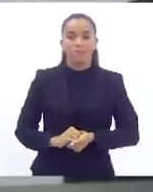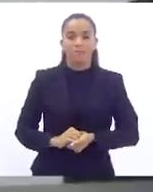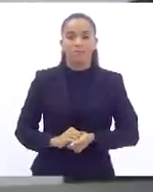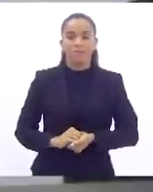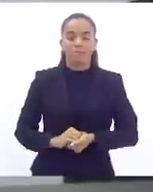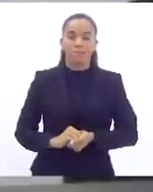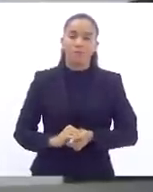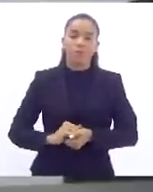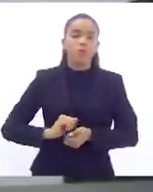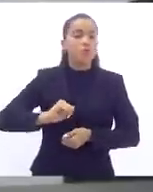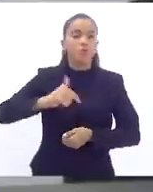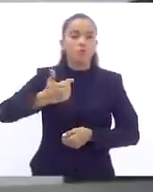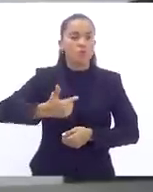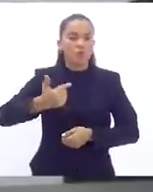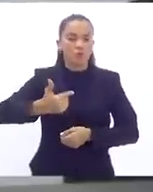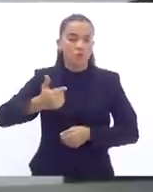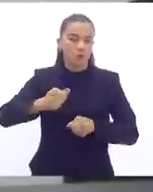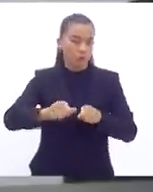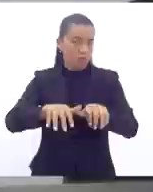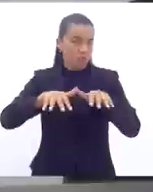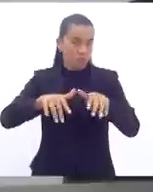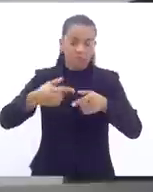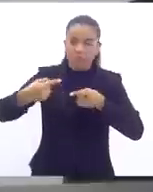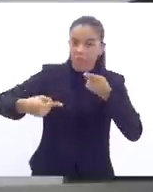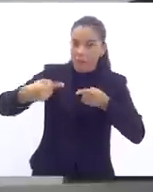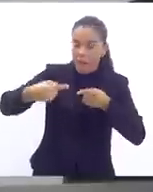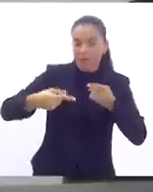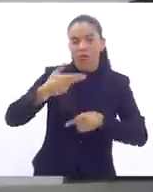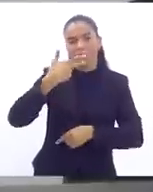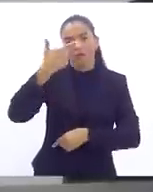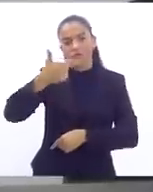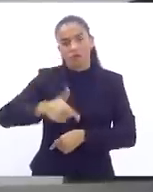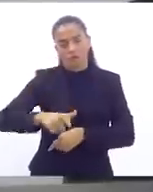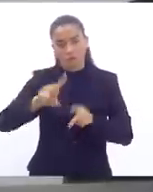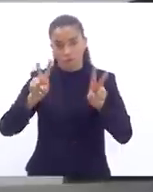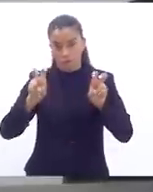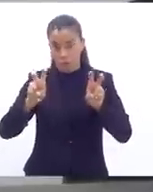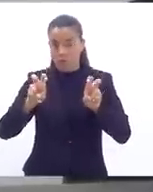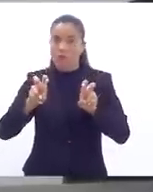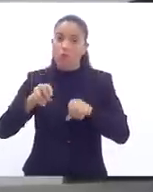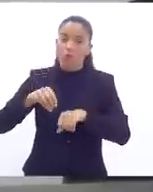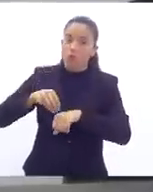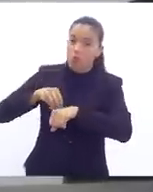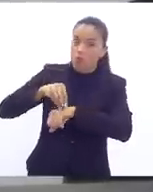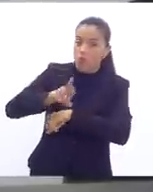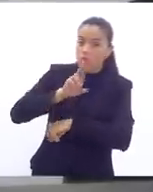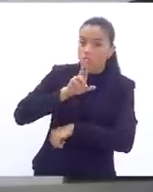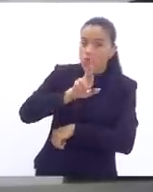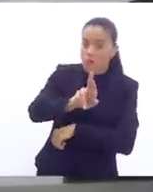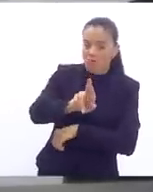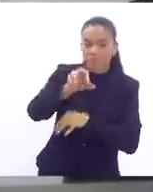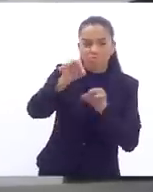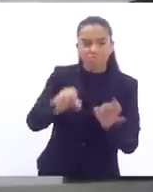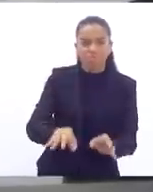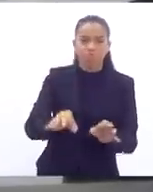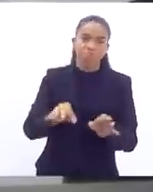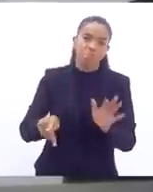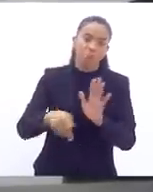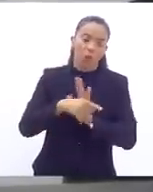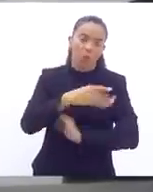numa próximo debate gostaria de voltar a falar sobre isso com a posição mais mais dos governos